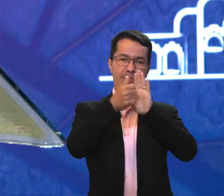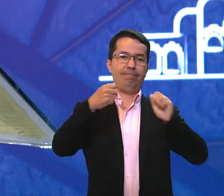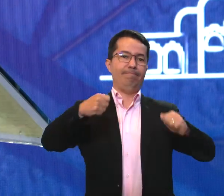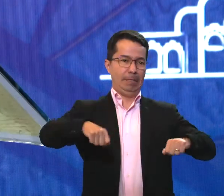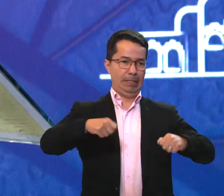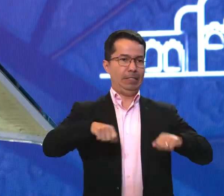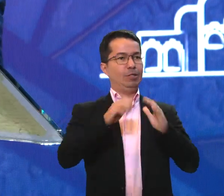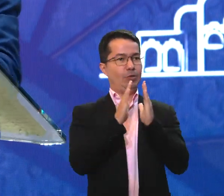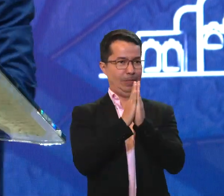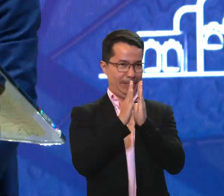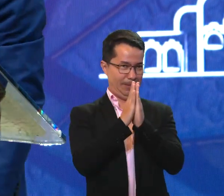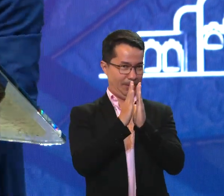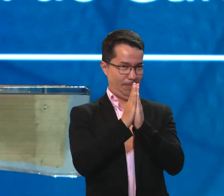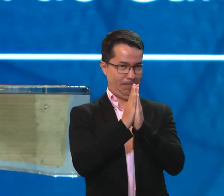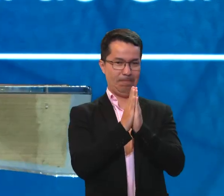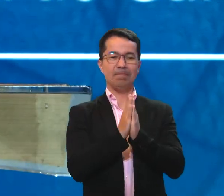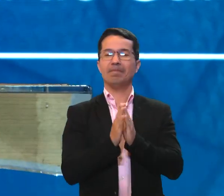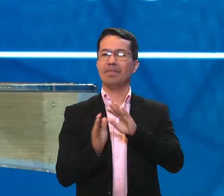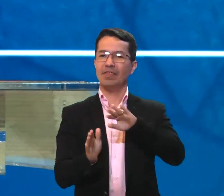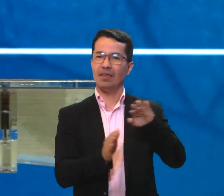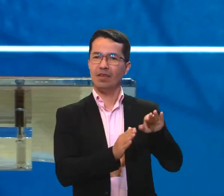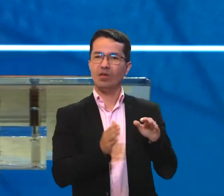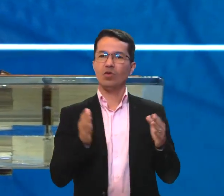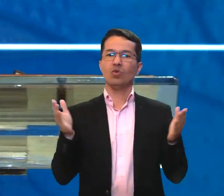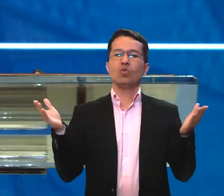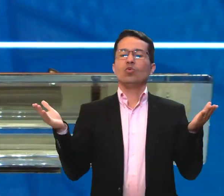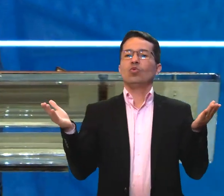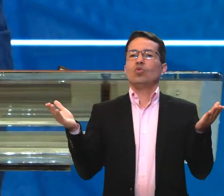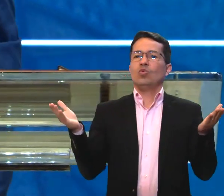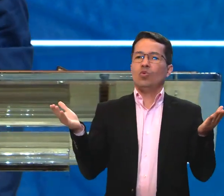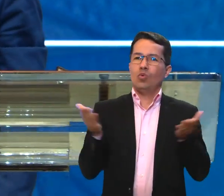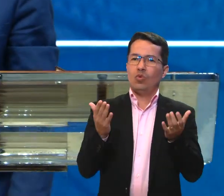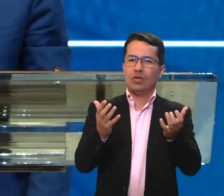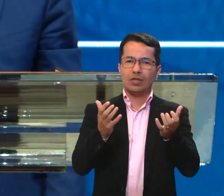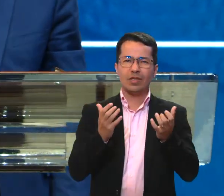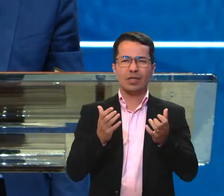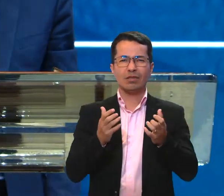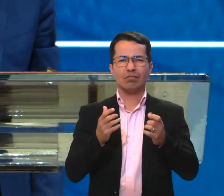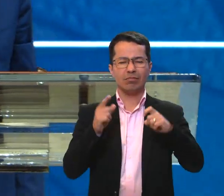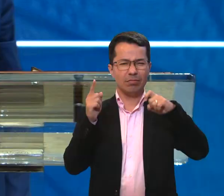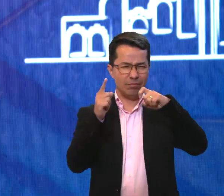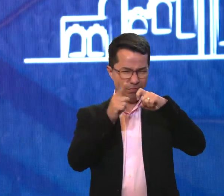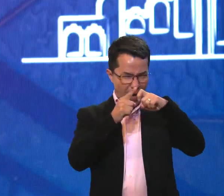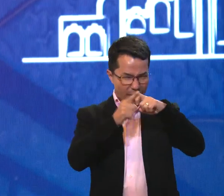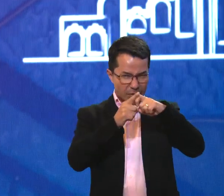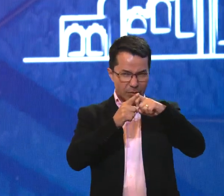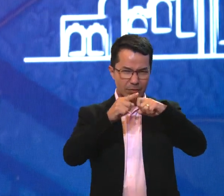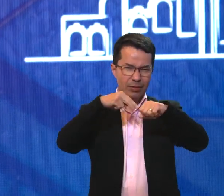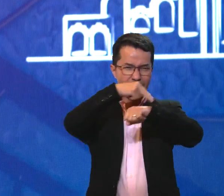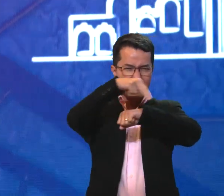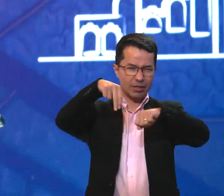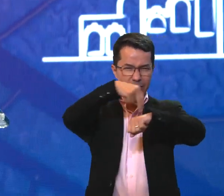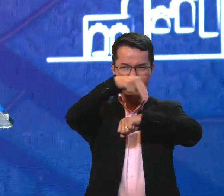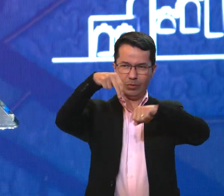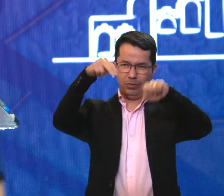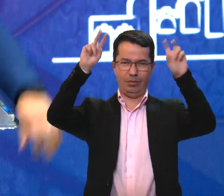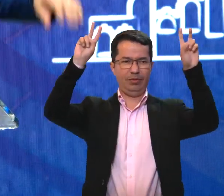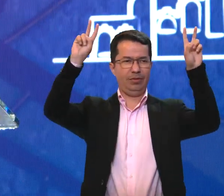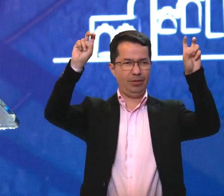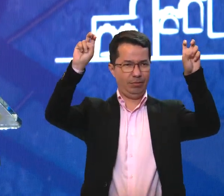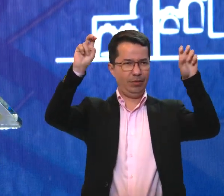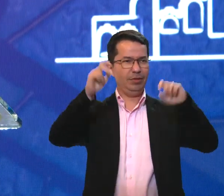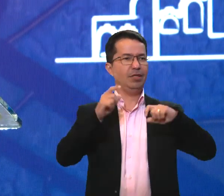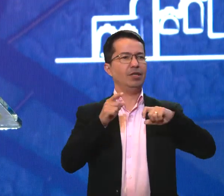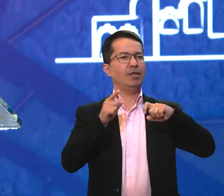Bom, hoje eu quero falar a respeito do médico das nações. O Senhor que nós